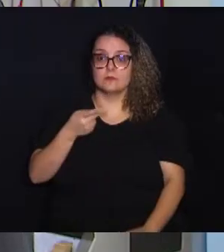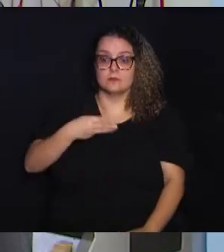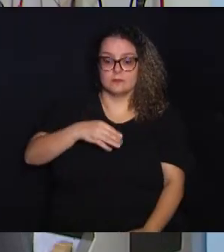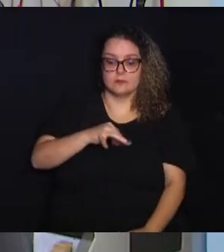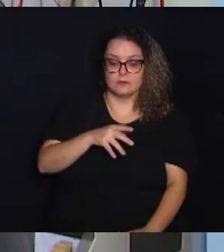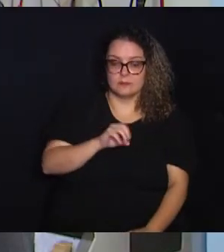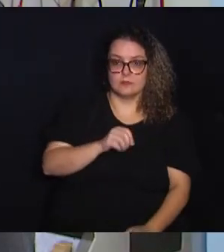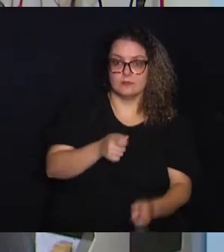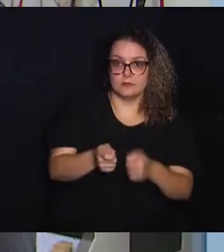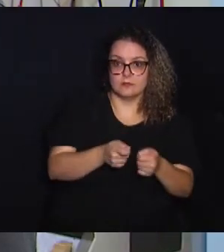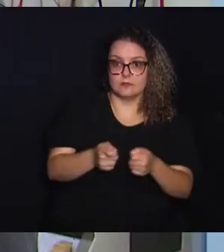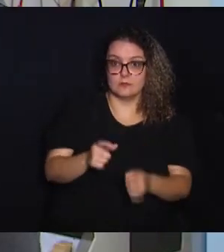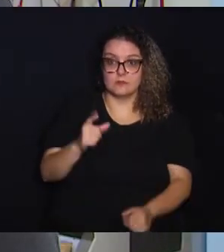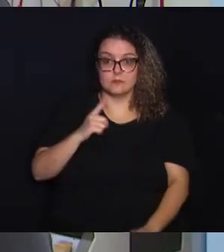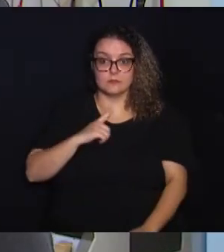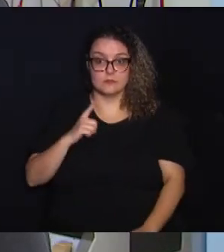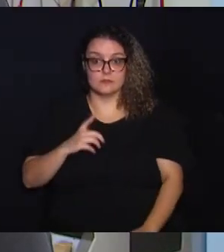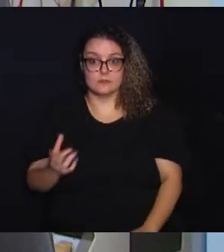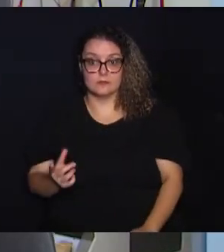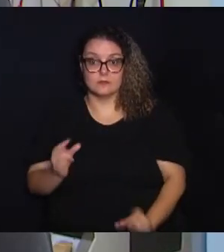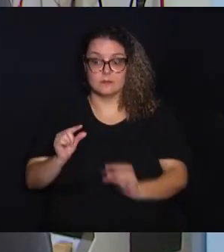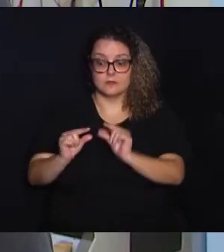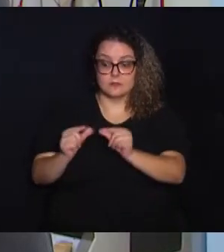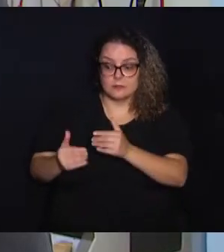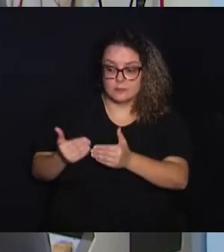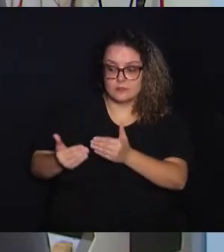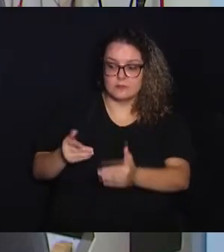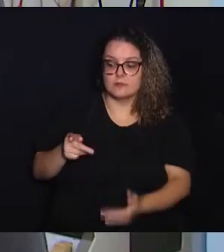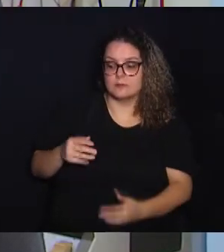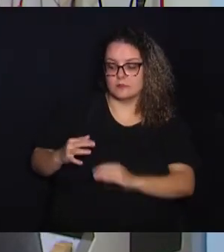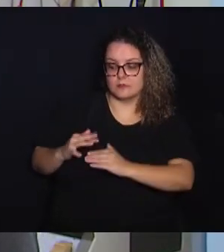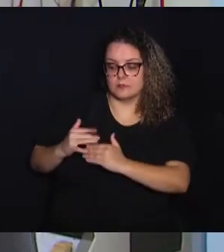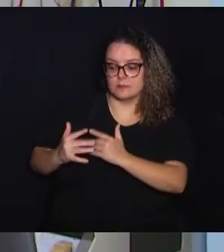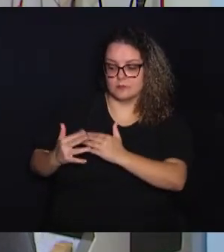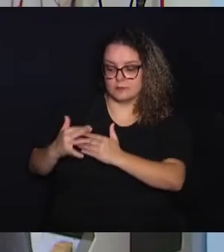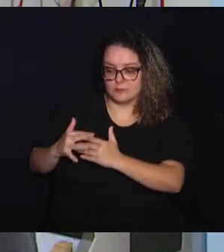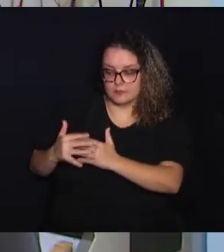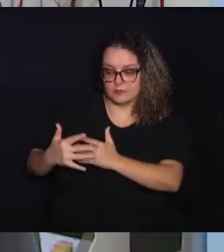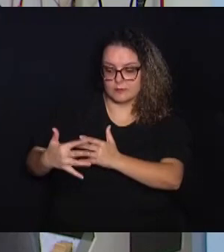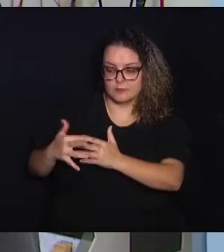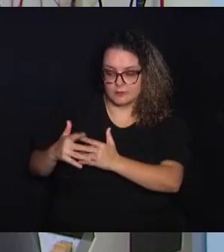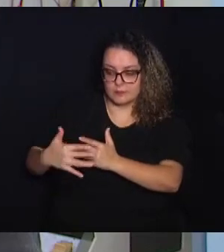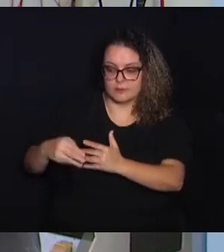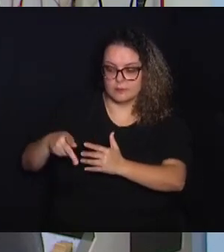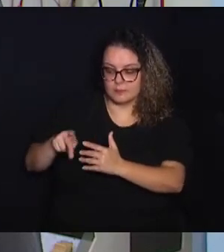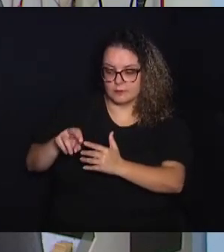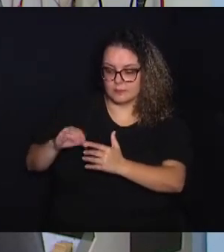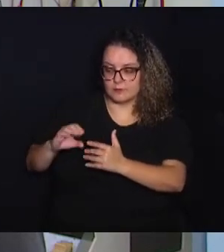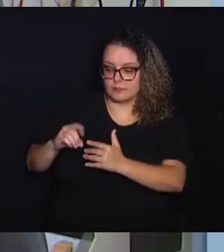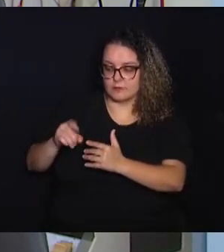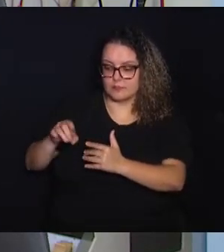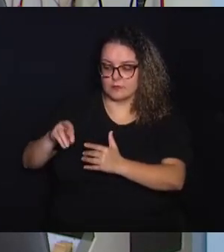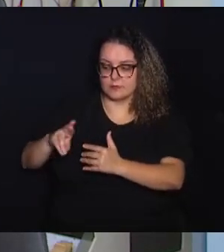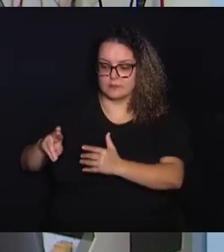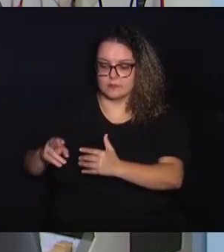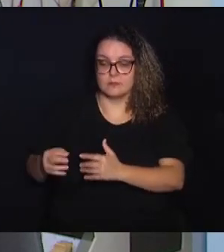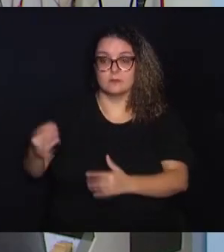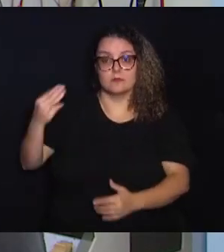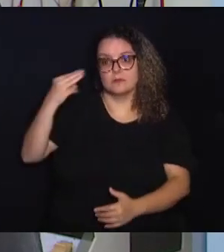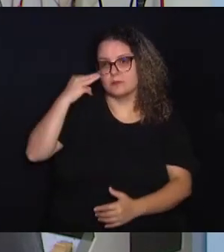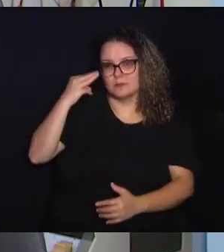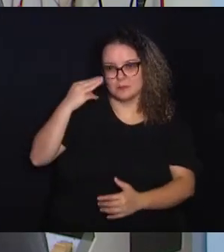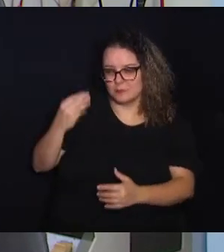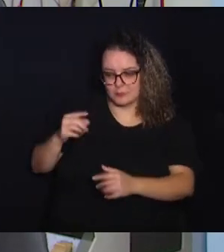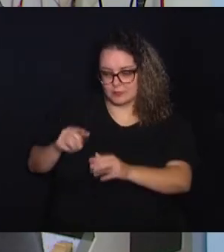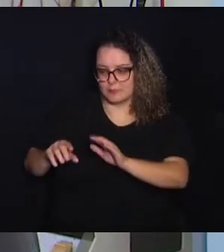que a gente chama de microcontroladores, onde nós temos pequenos processadores que já contêm memória, toda a